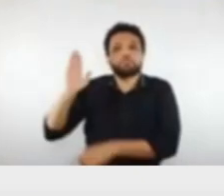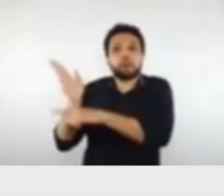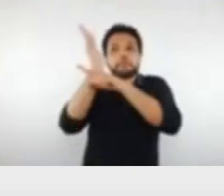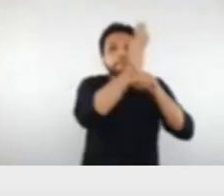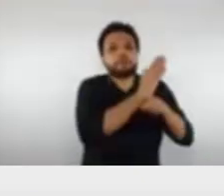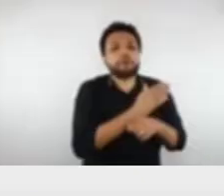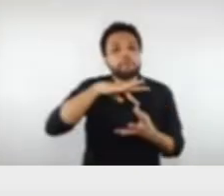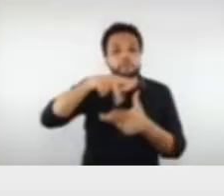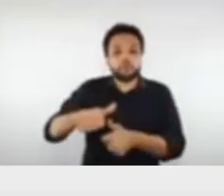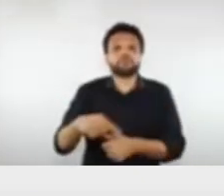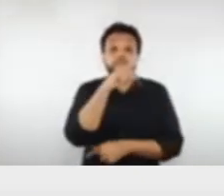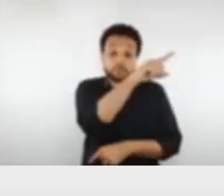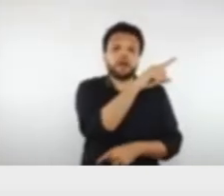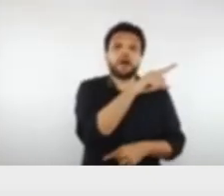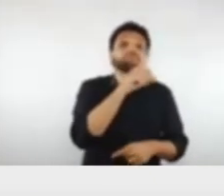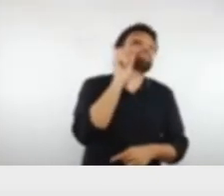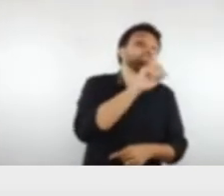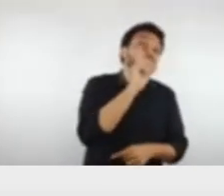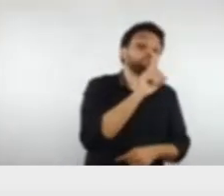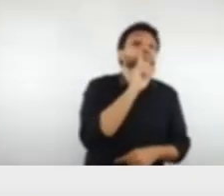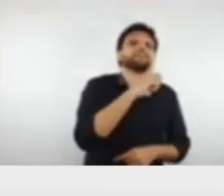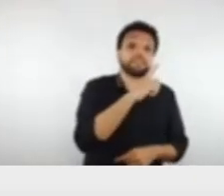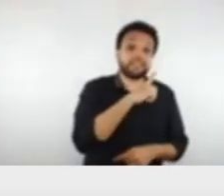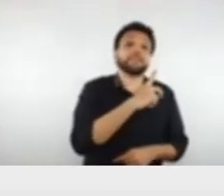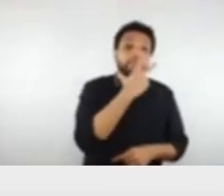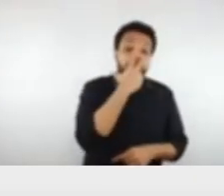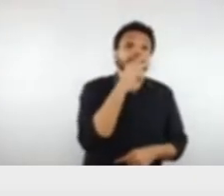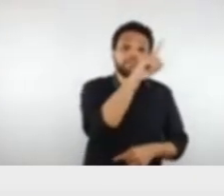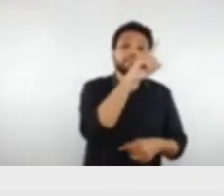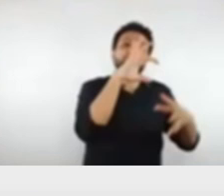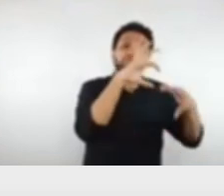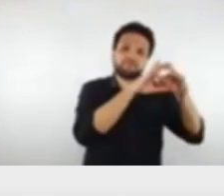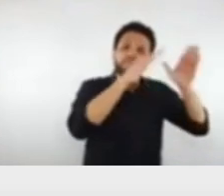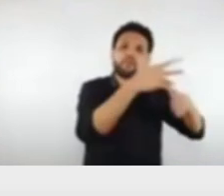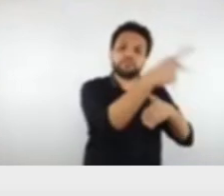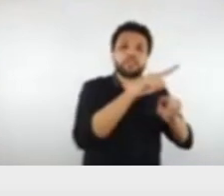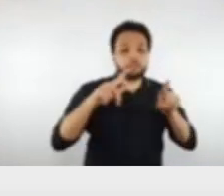seu Silicon Valley, a gente tem o nosso Silicon Valley, mas é focado na agricultura.